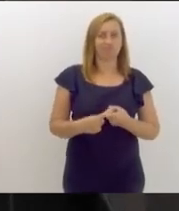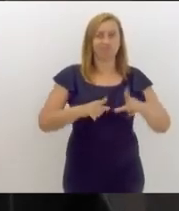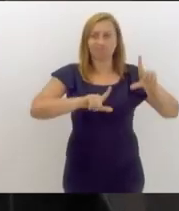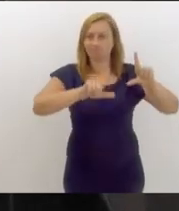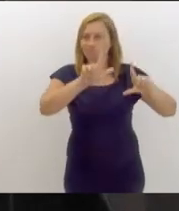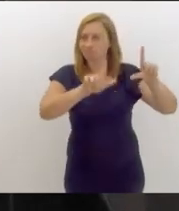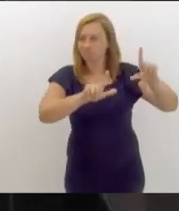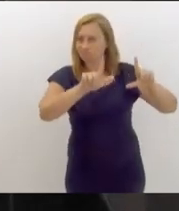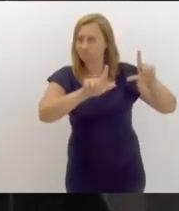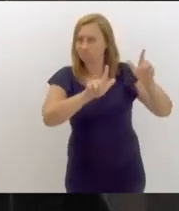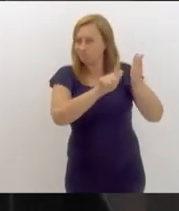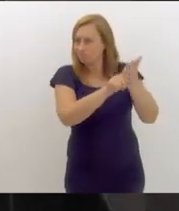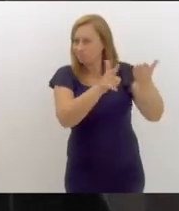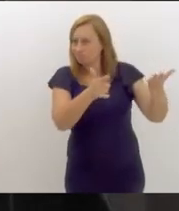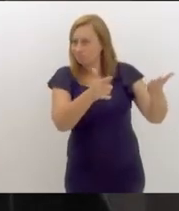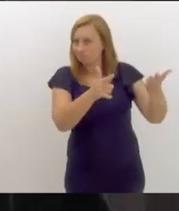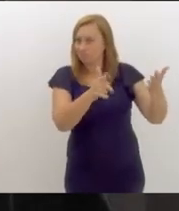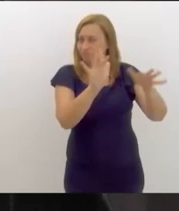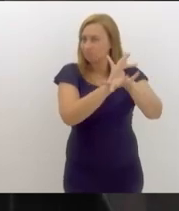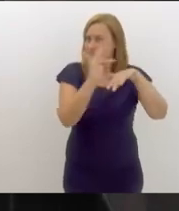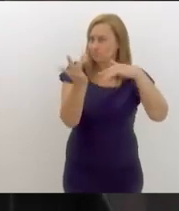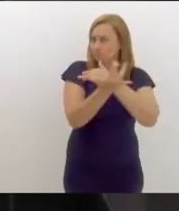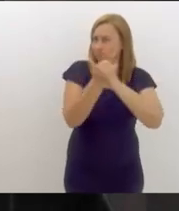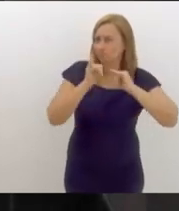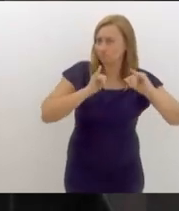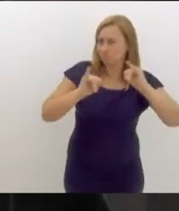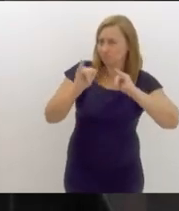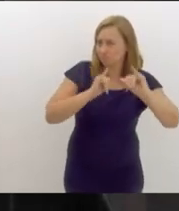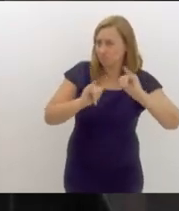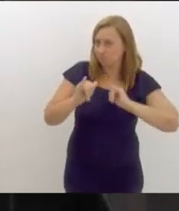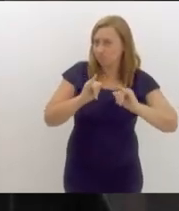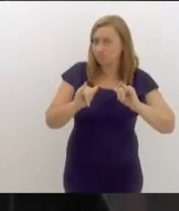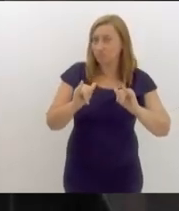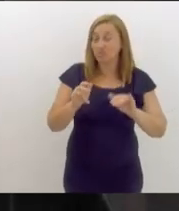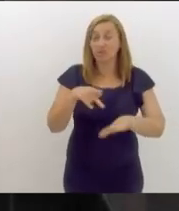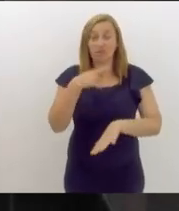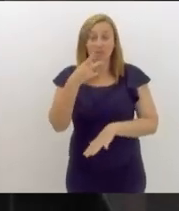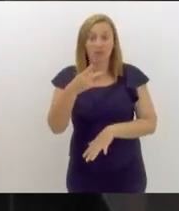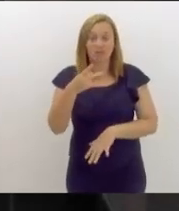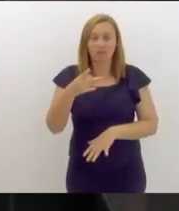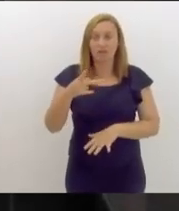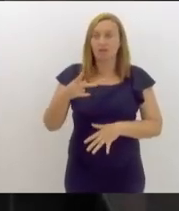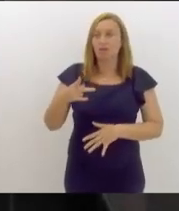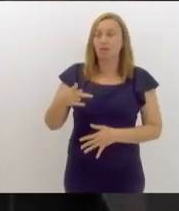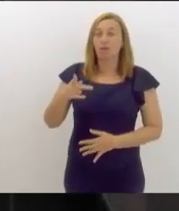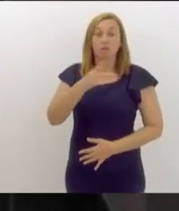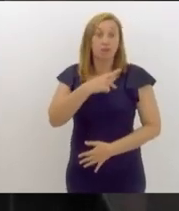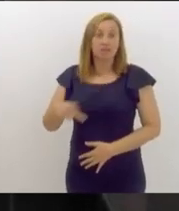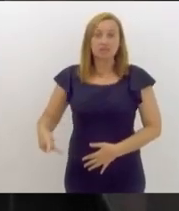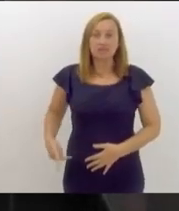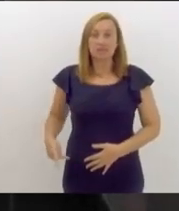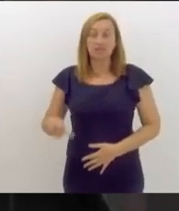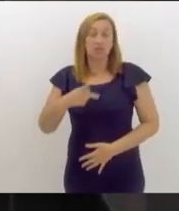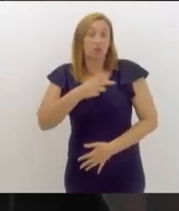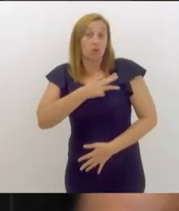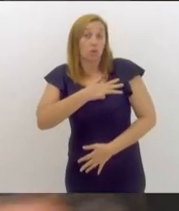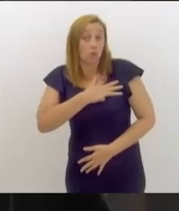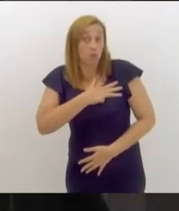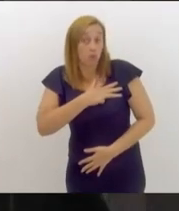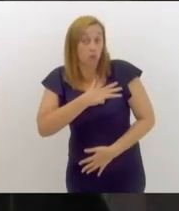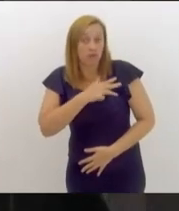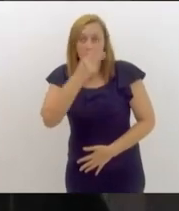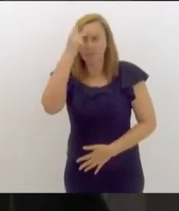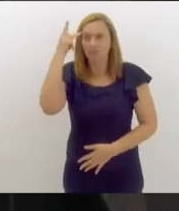as redes sociais estão dando notícia que o presidente Lula bem como pessoas